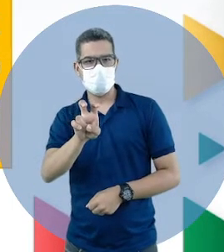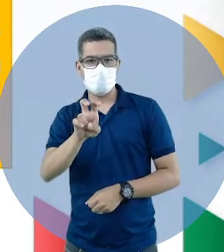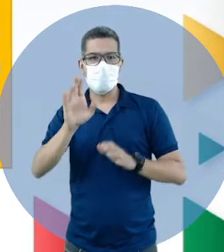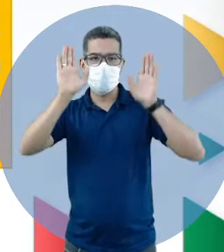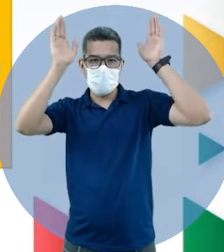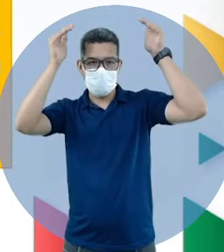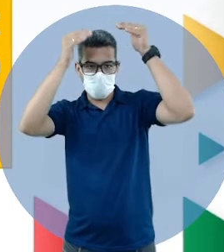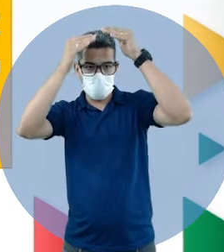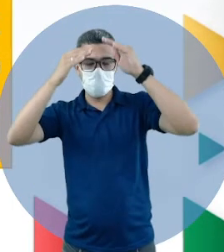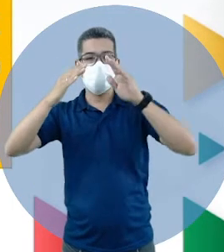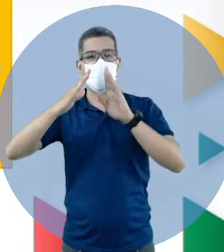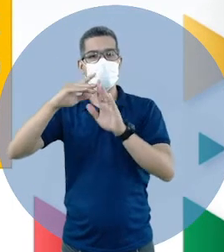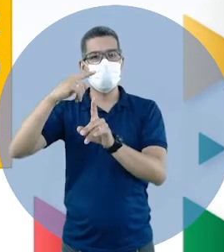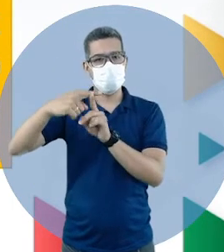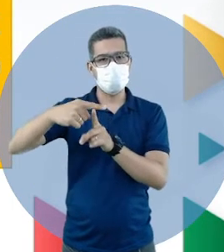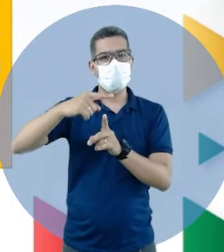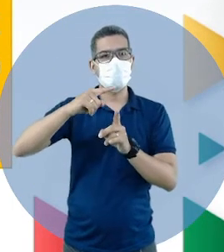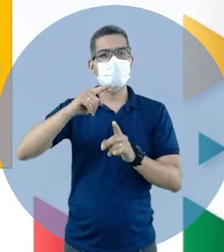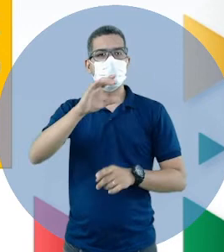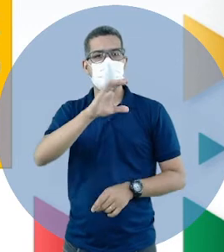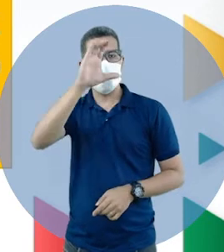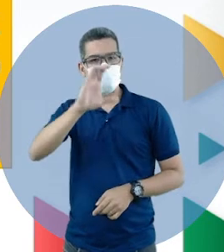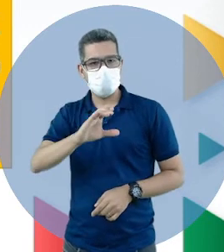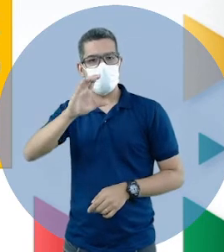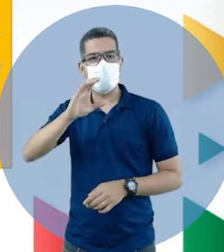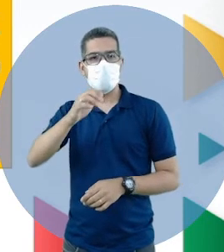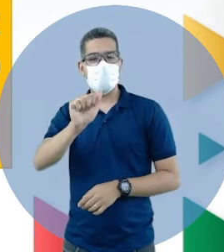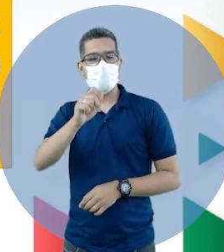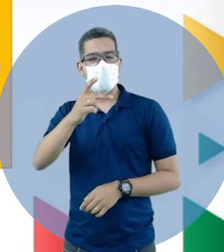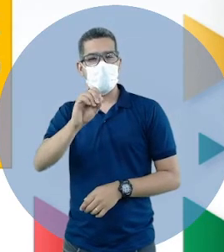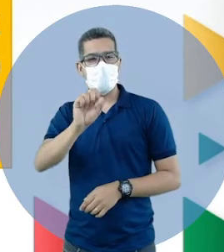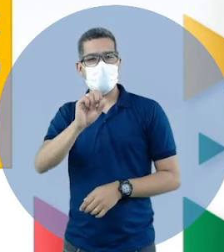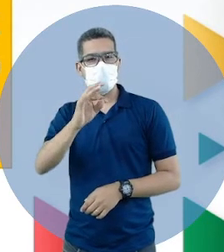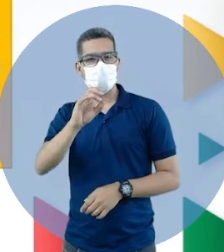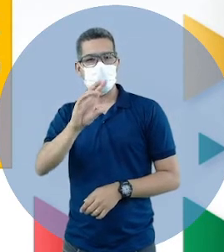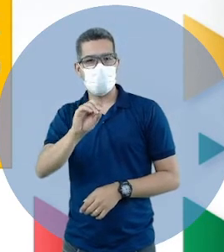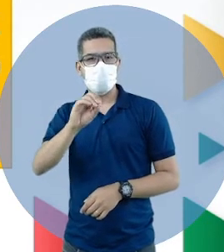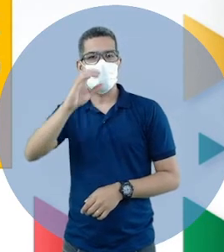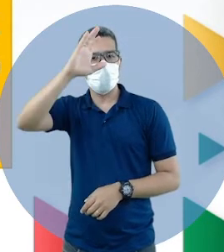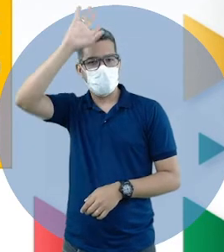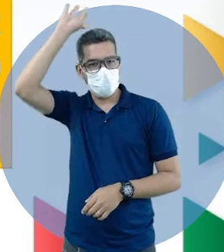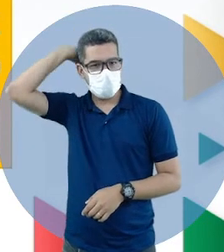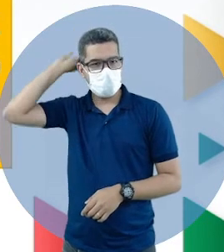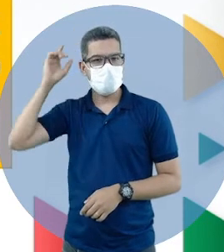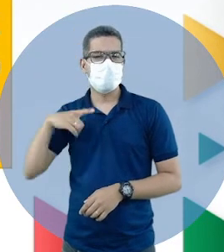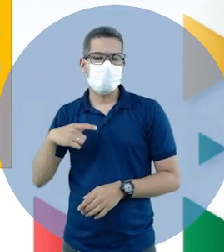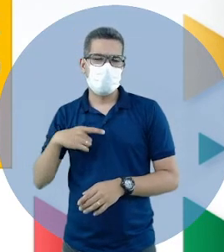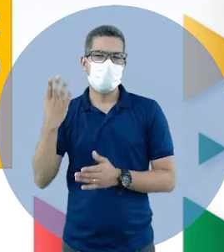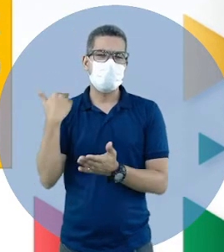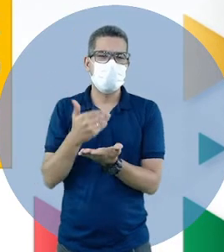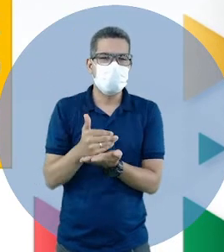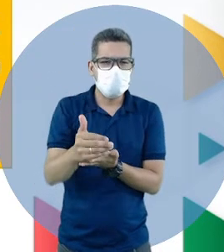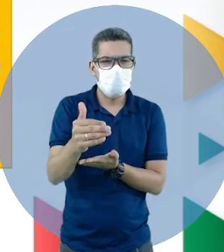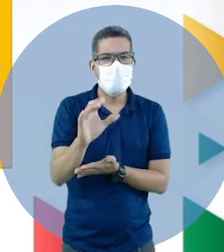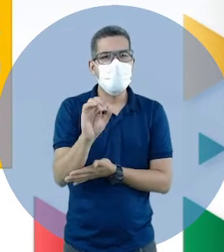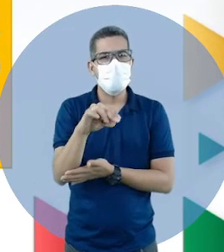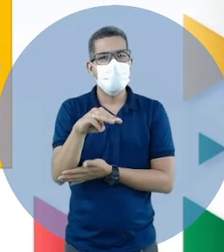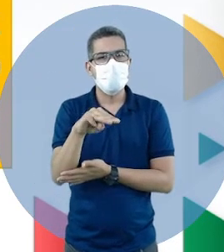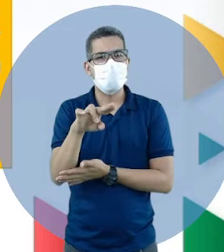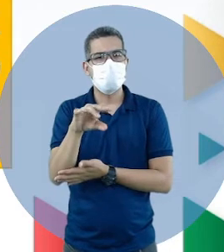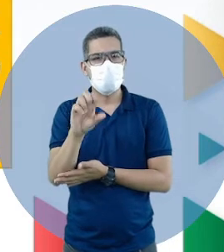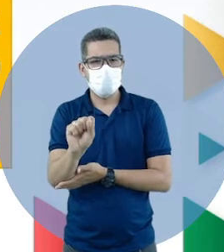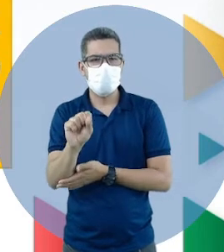Apostólica Romana. Teve papel importante para o fim do comunismo na Polônia e em vários outros países